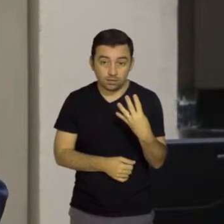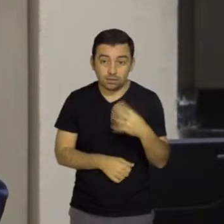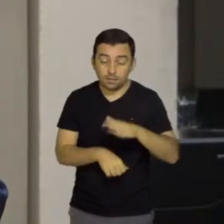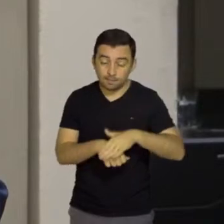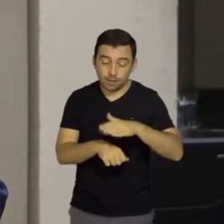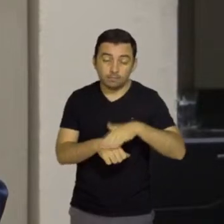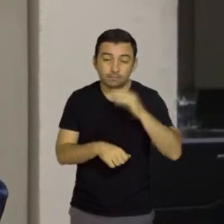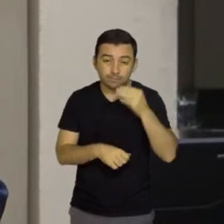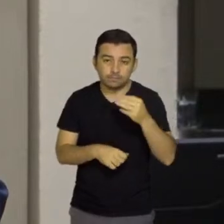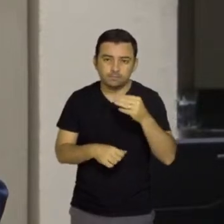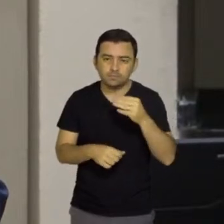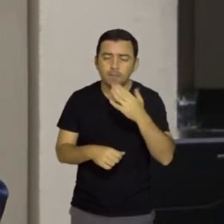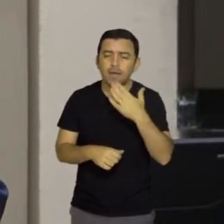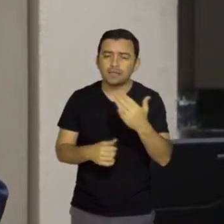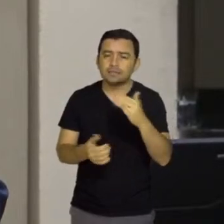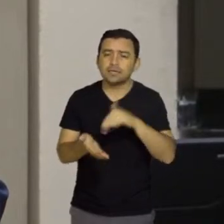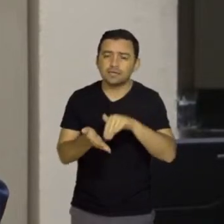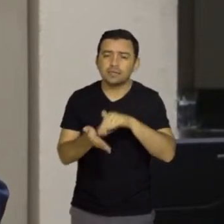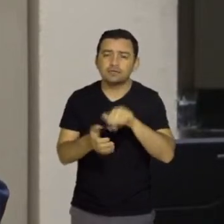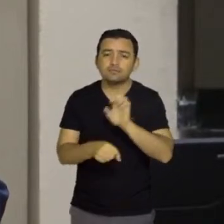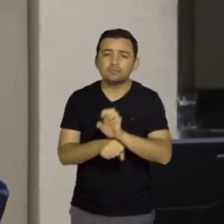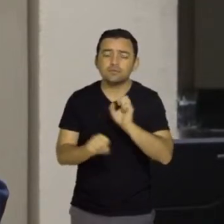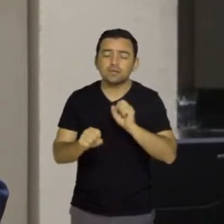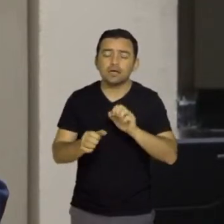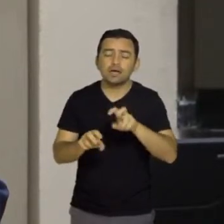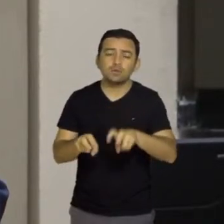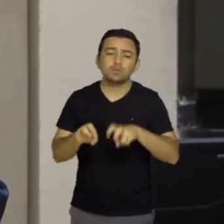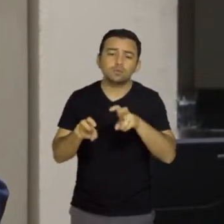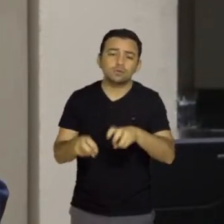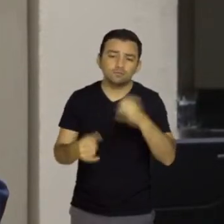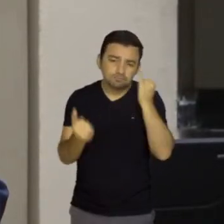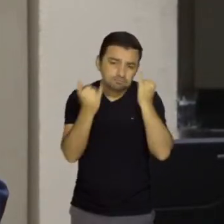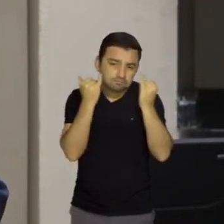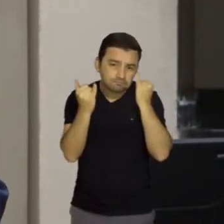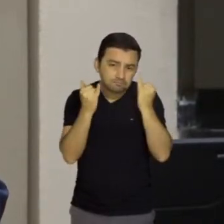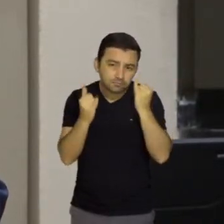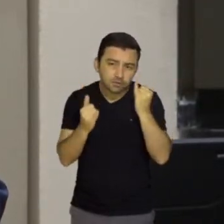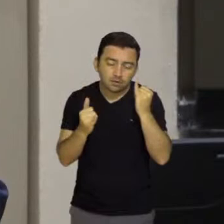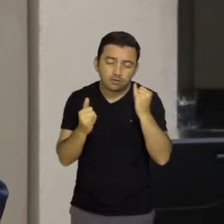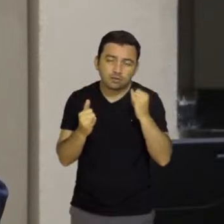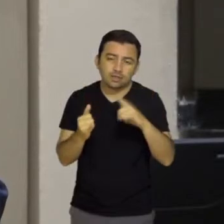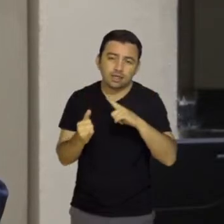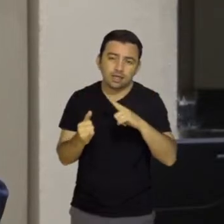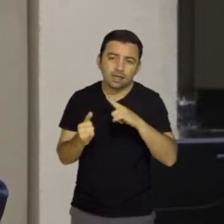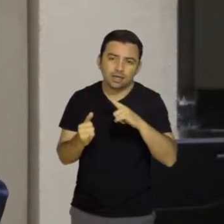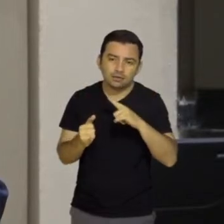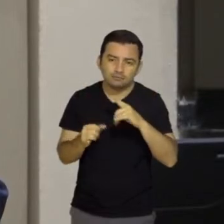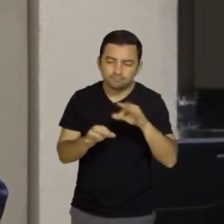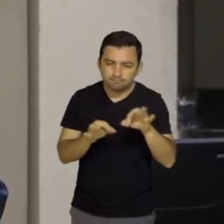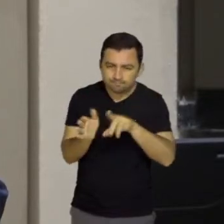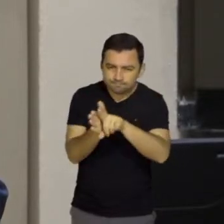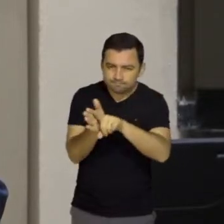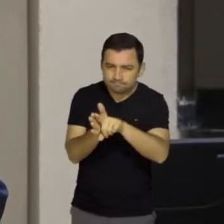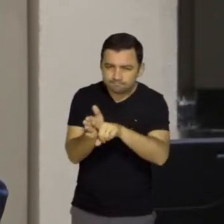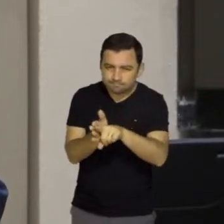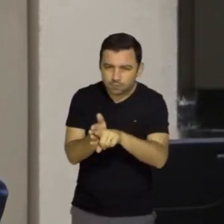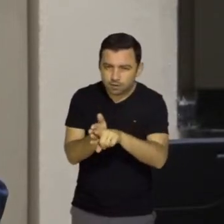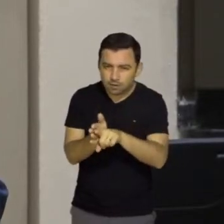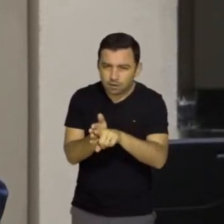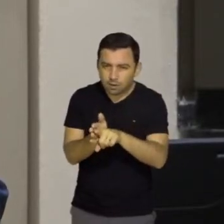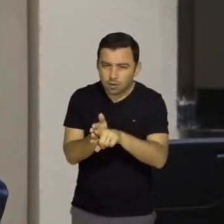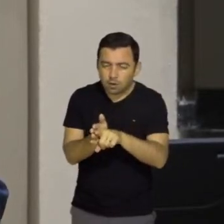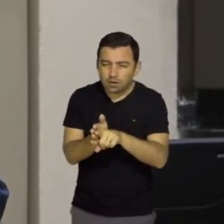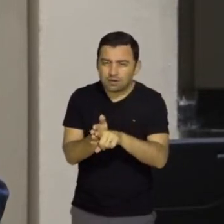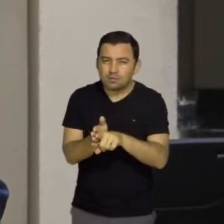Marquito, solicitando ao secretário de Estado da Agricultura informações acerca da existência de um procedimento para apuração dos possíveis efeitos da